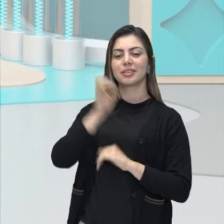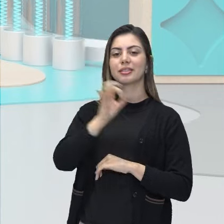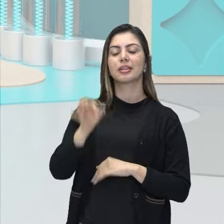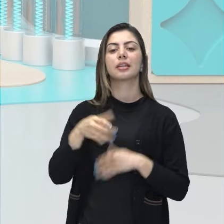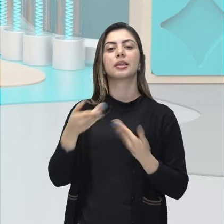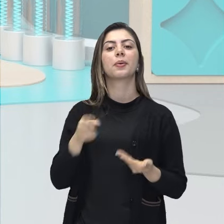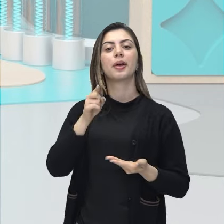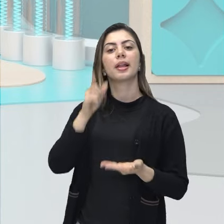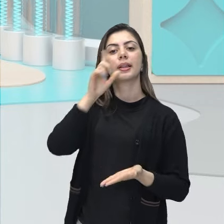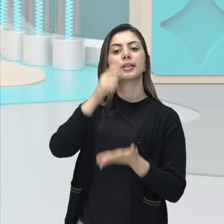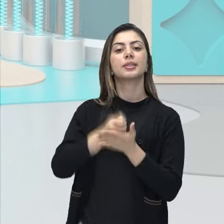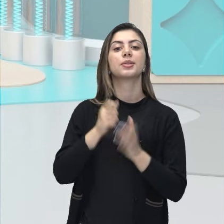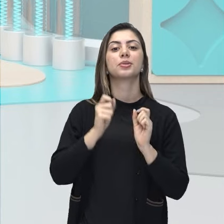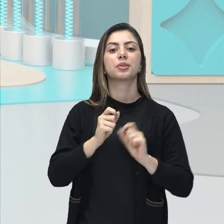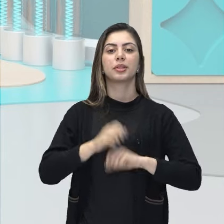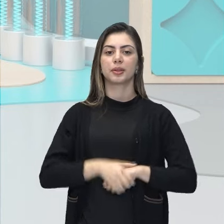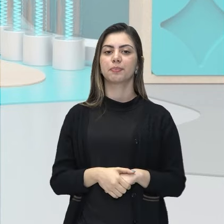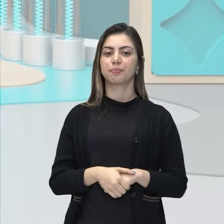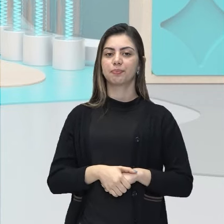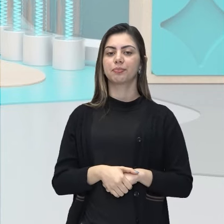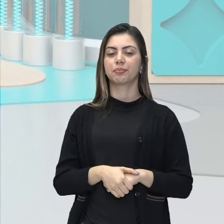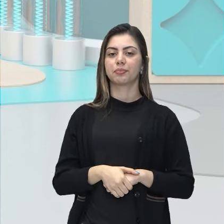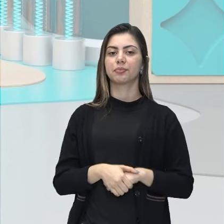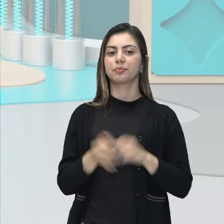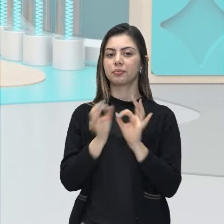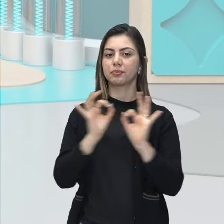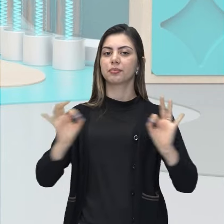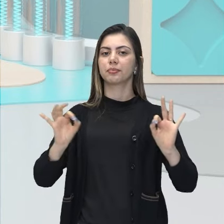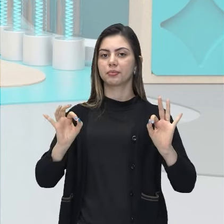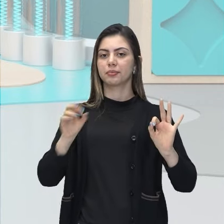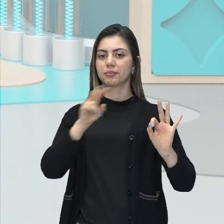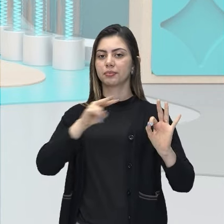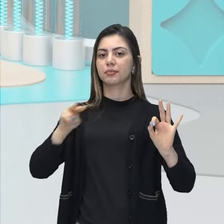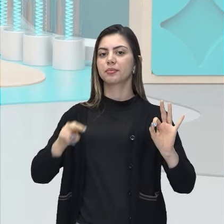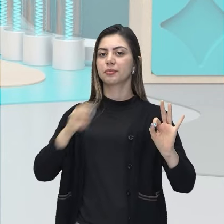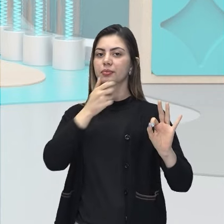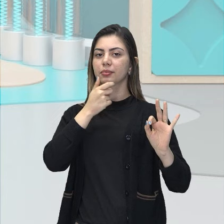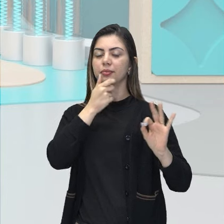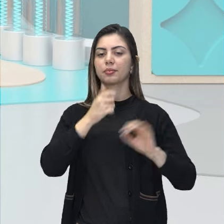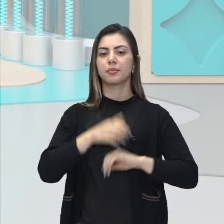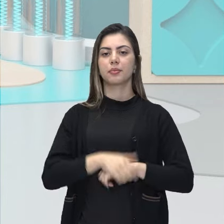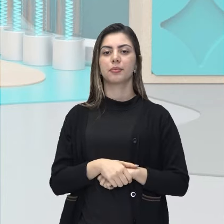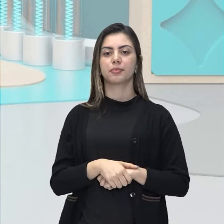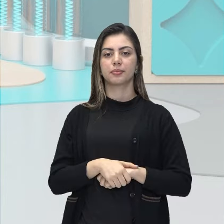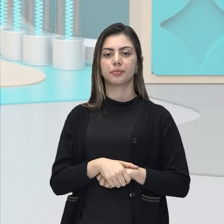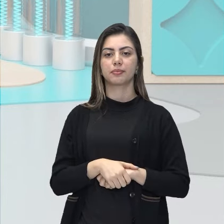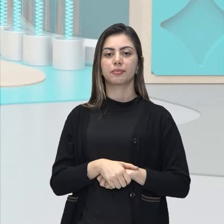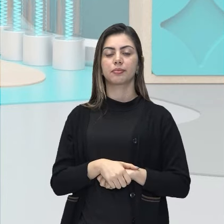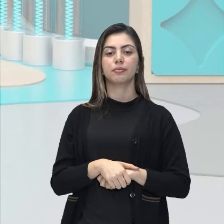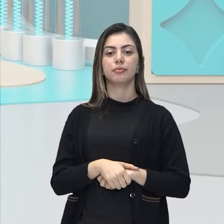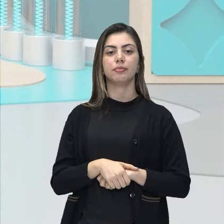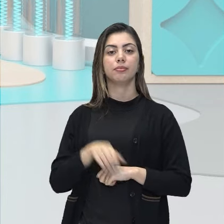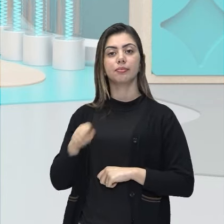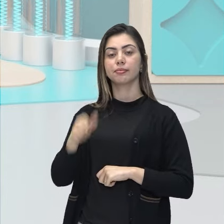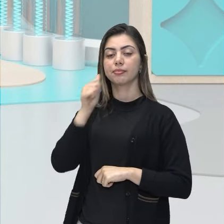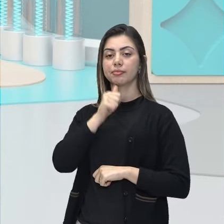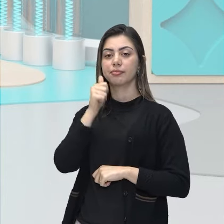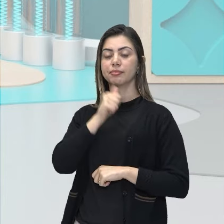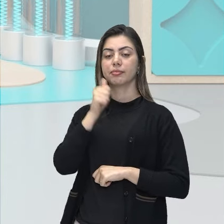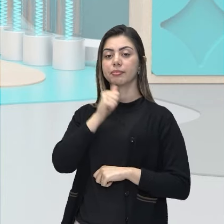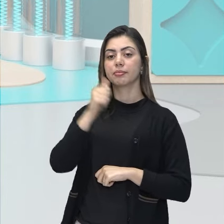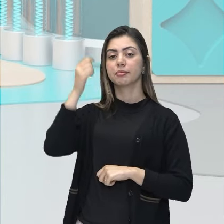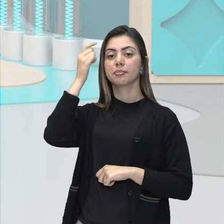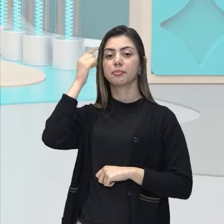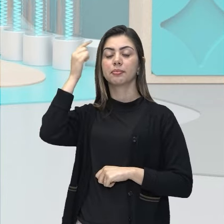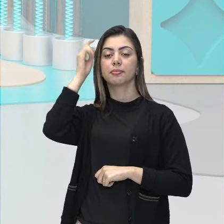o seguinte, ó. Joanne is going to play with her dolls. Então, ela já estava pensando em quê? Estava